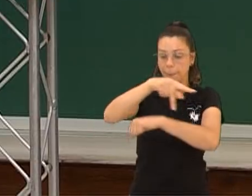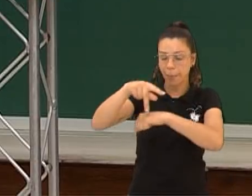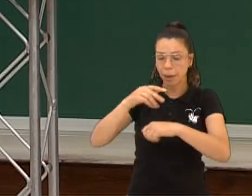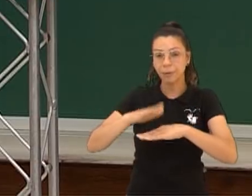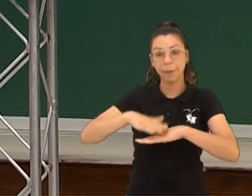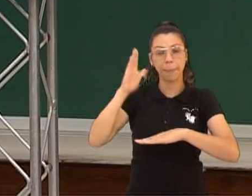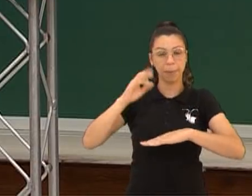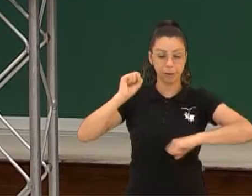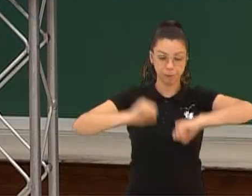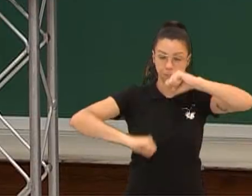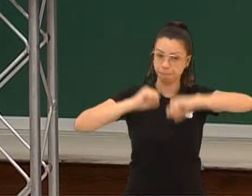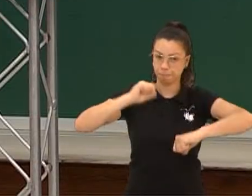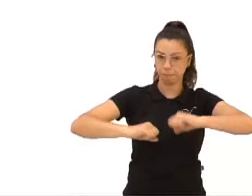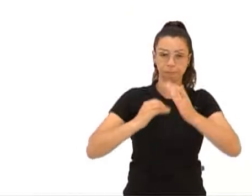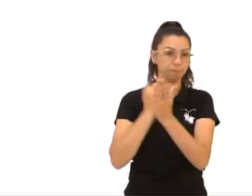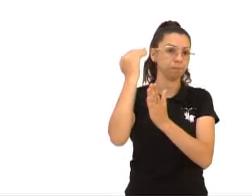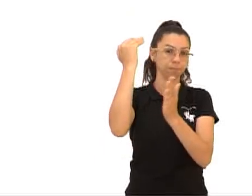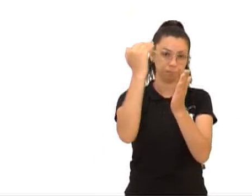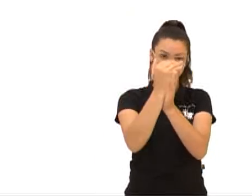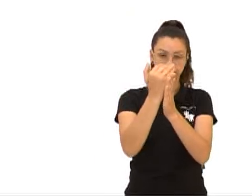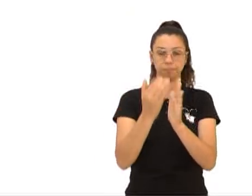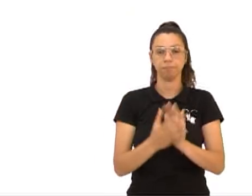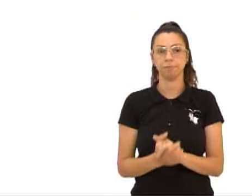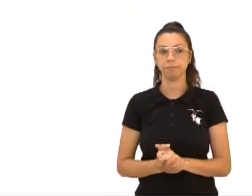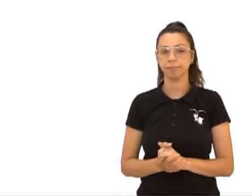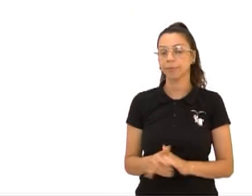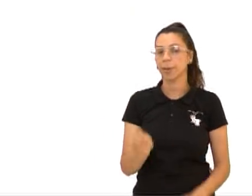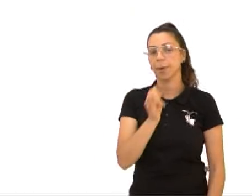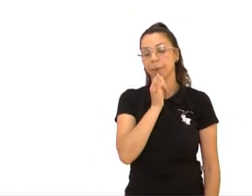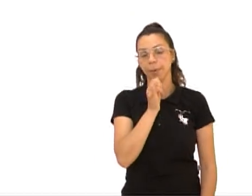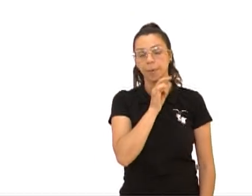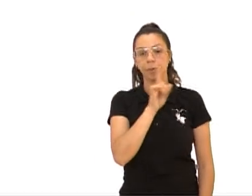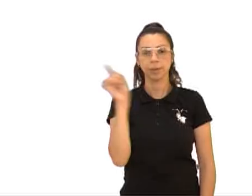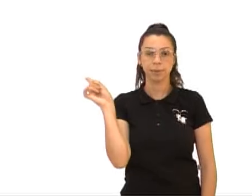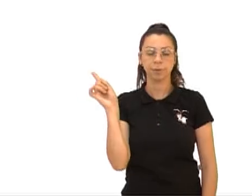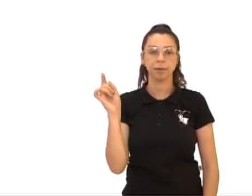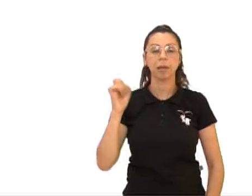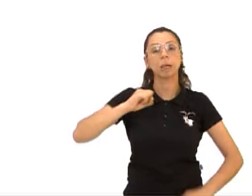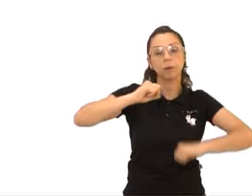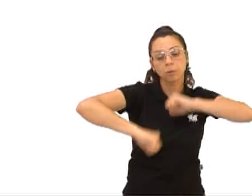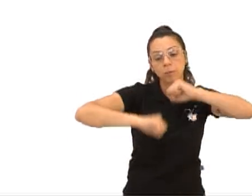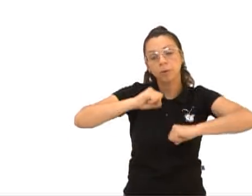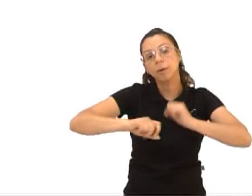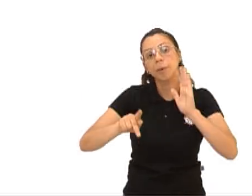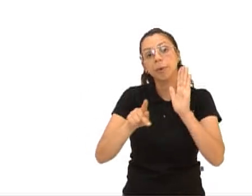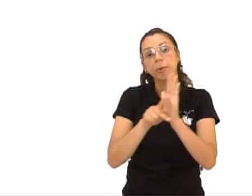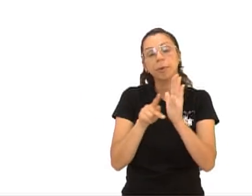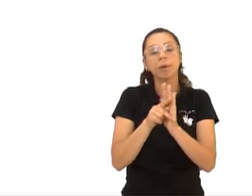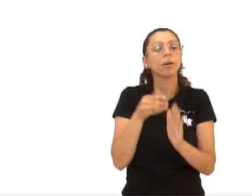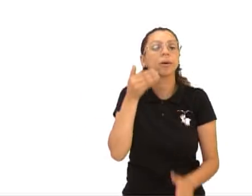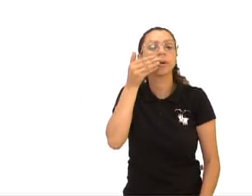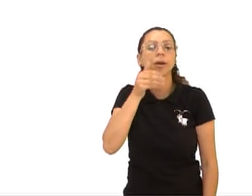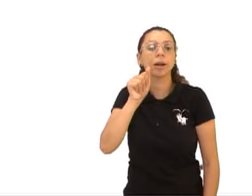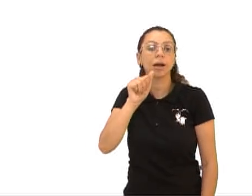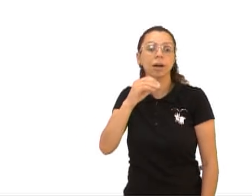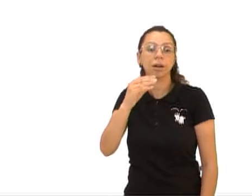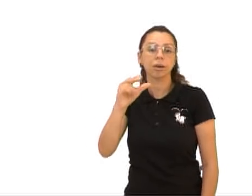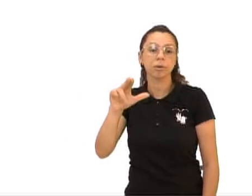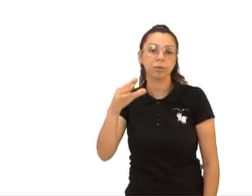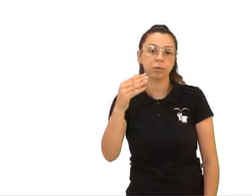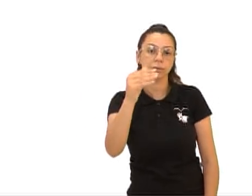do continente. E aqui um exemplo, uma usina de açúcar na África do Sul, né? Essa aqui no Brasil também